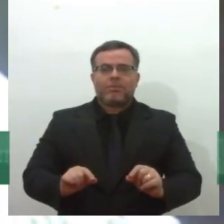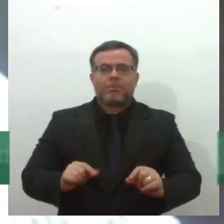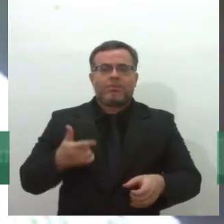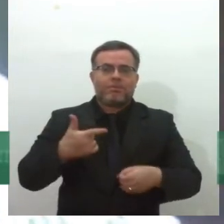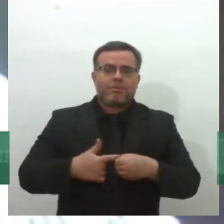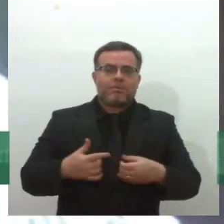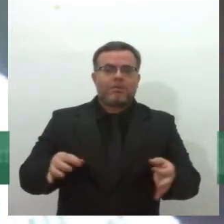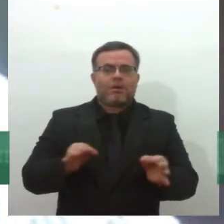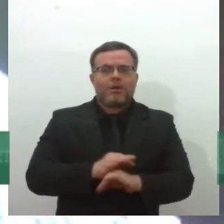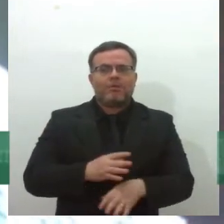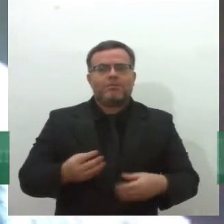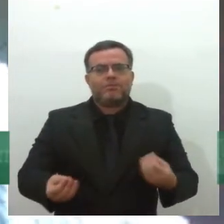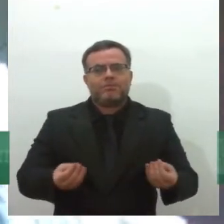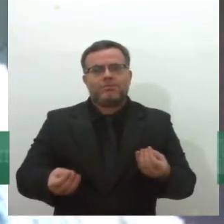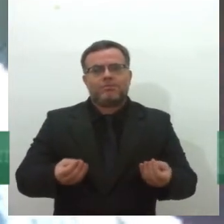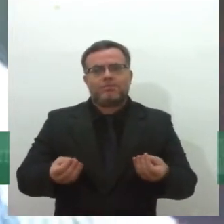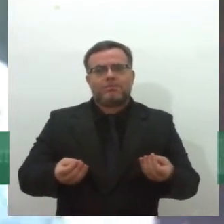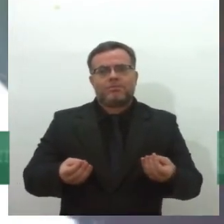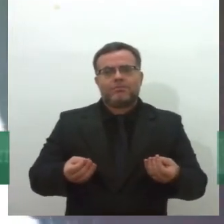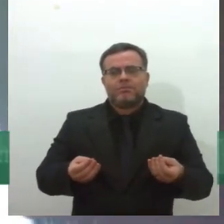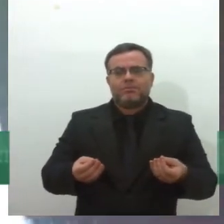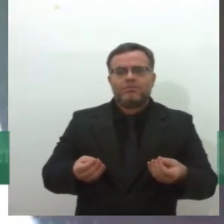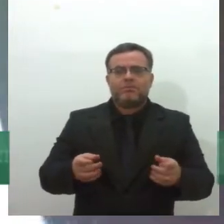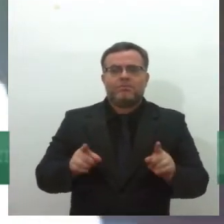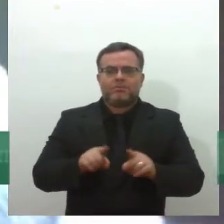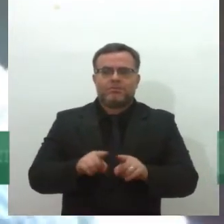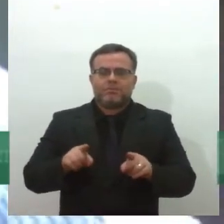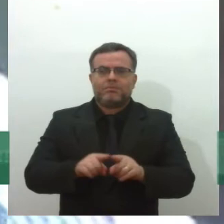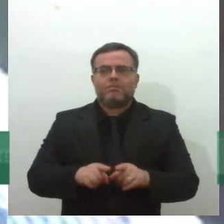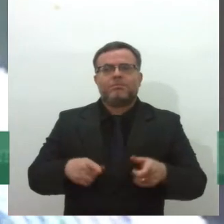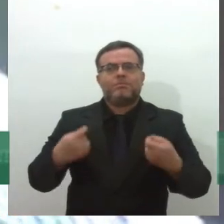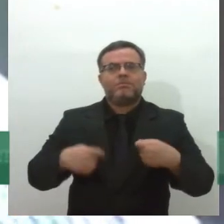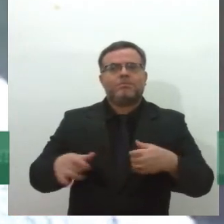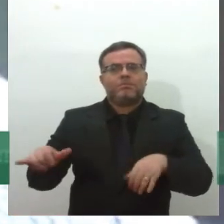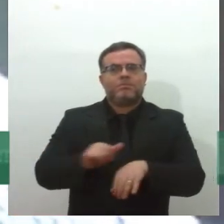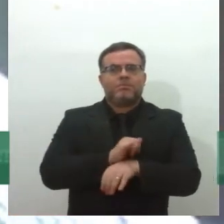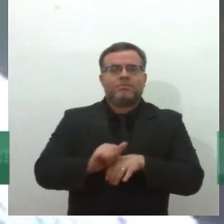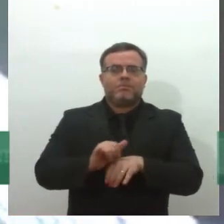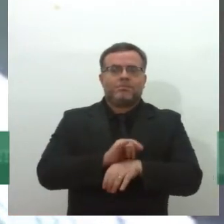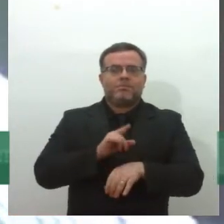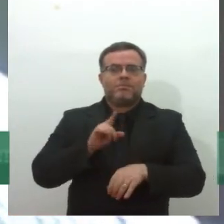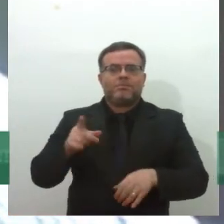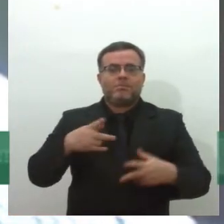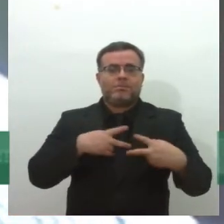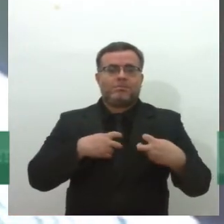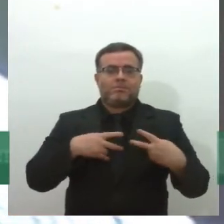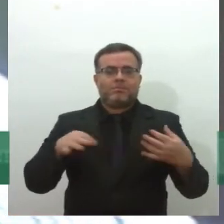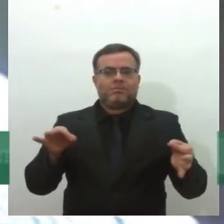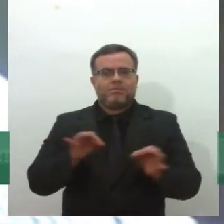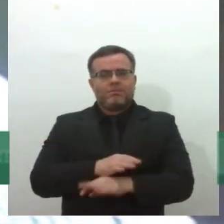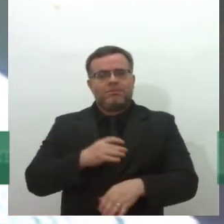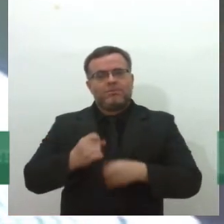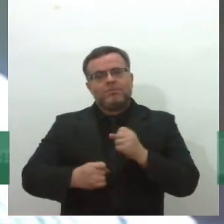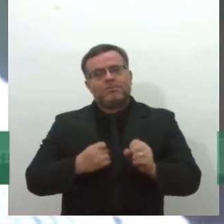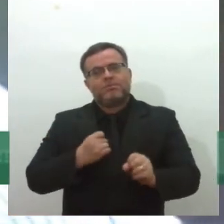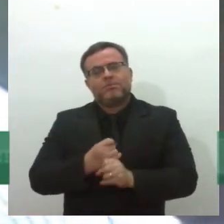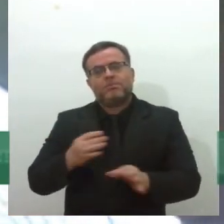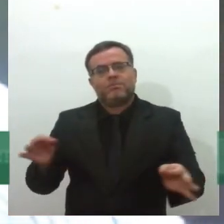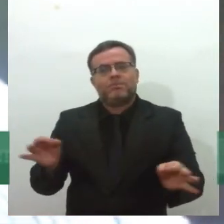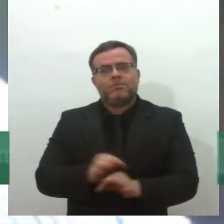E além disso, tem um pensamento estratégico da Petrobras aí para os próximos anos, de longo